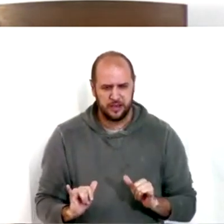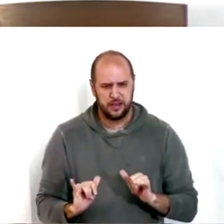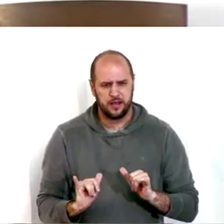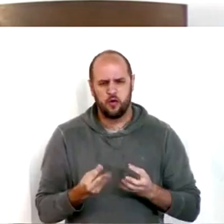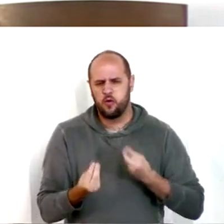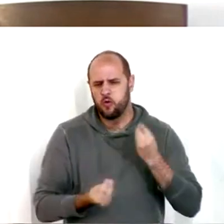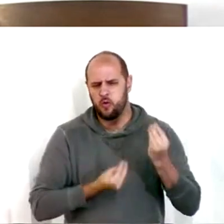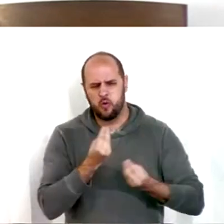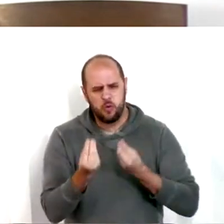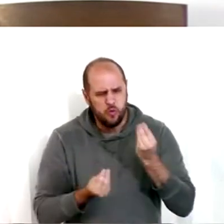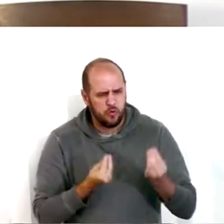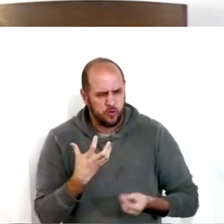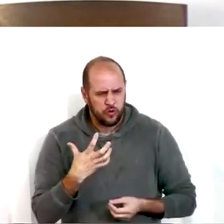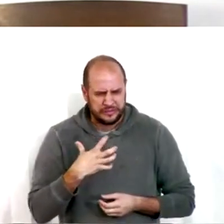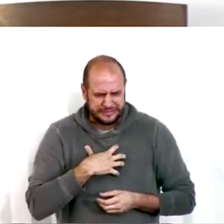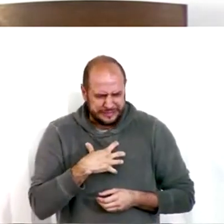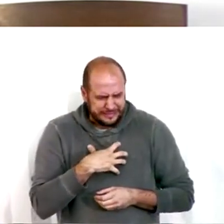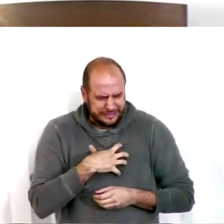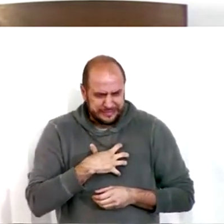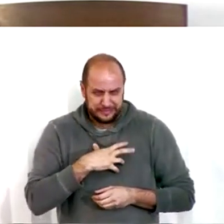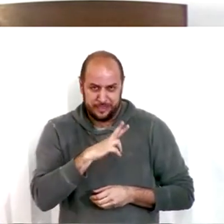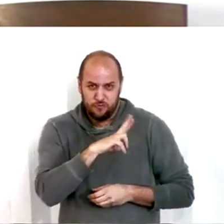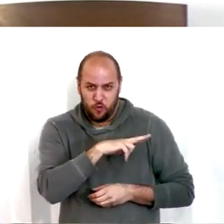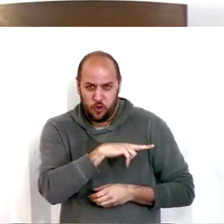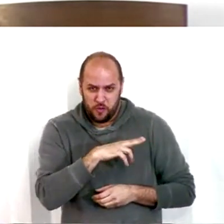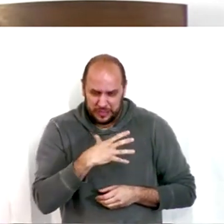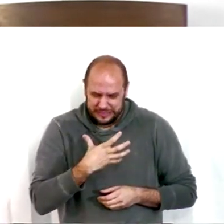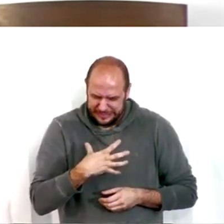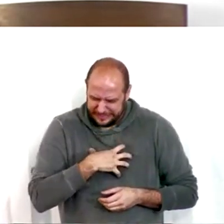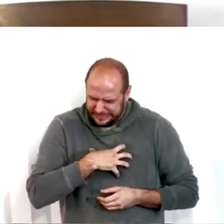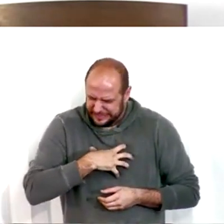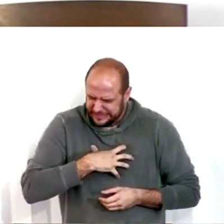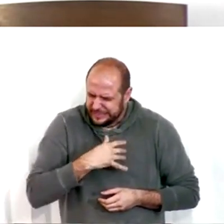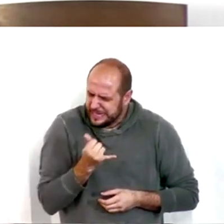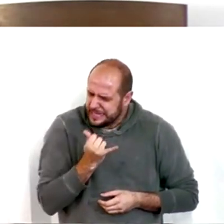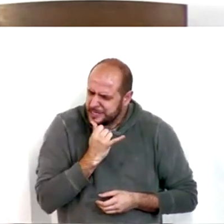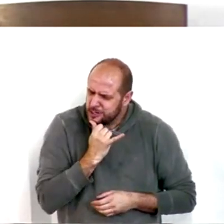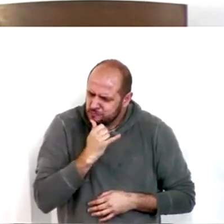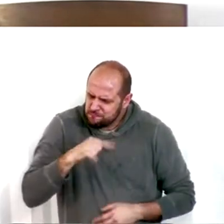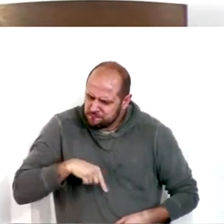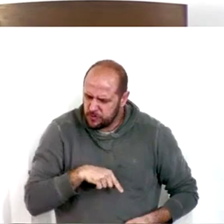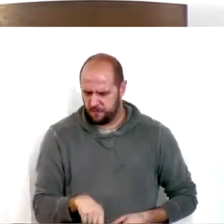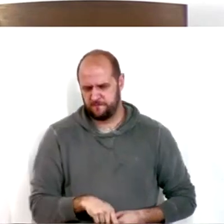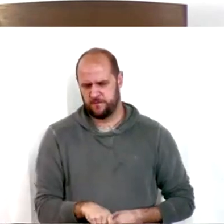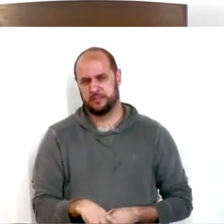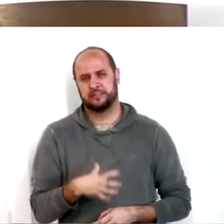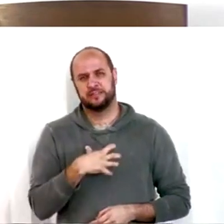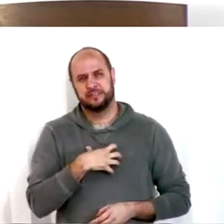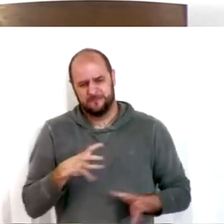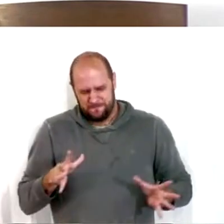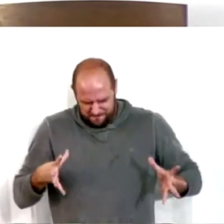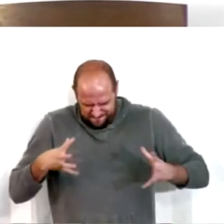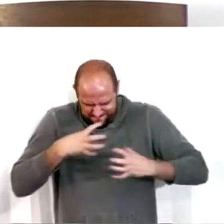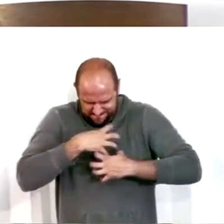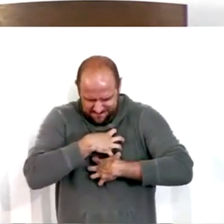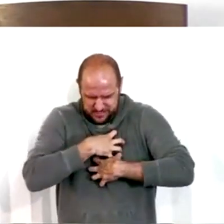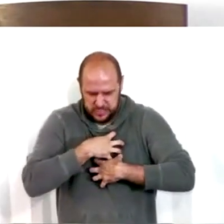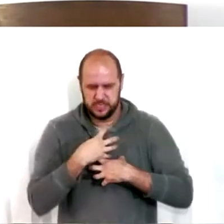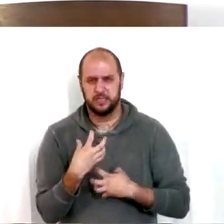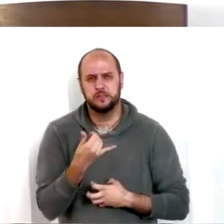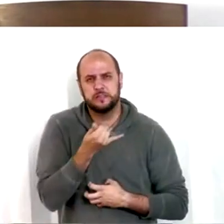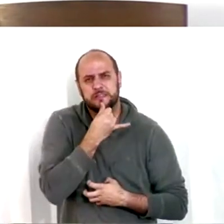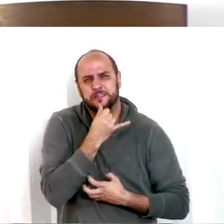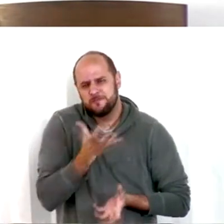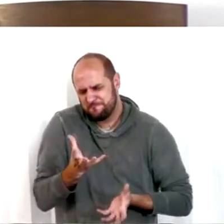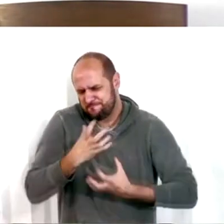da tristeza e da amargura de Noemi. Ela está enclausurada em si mesma, em sua